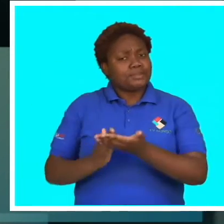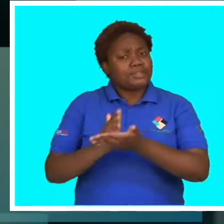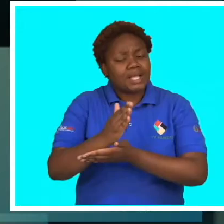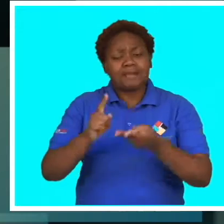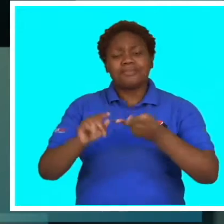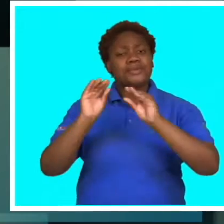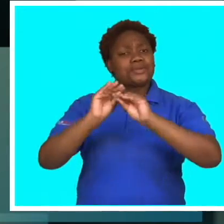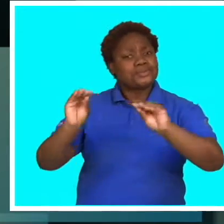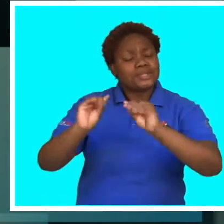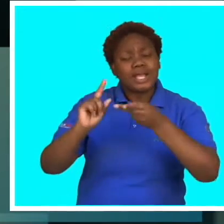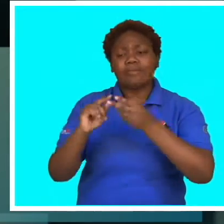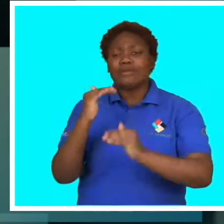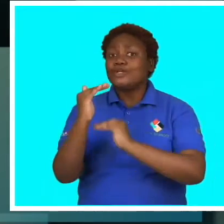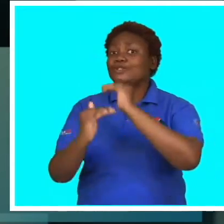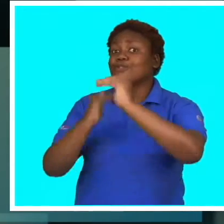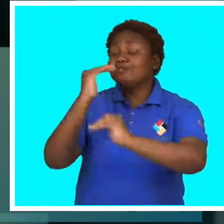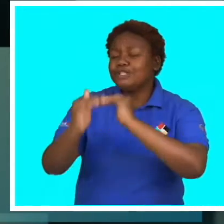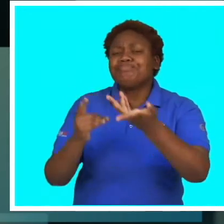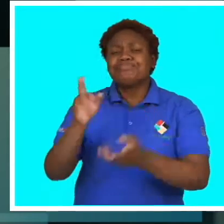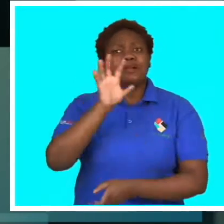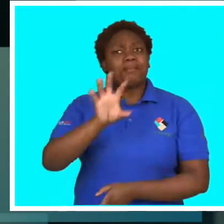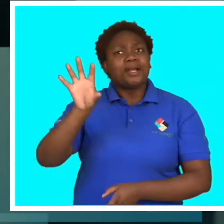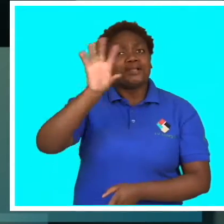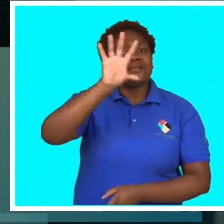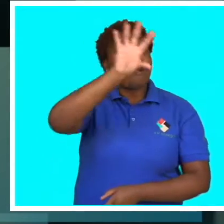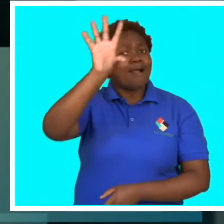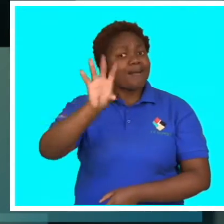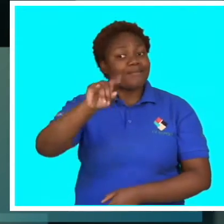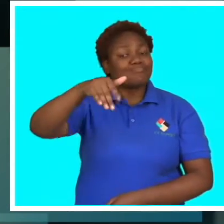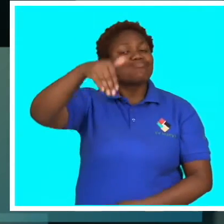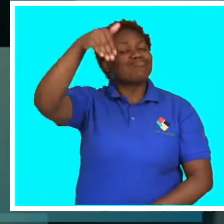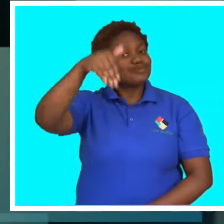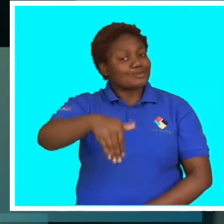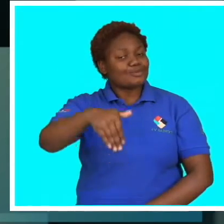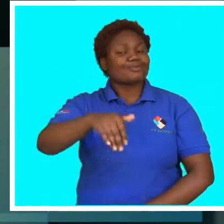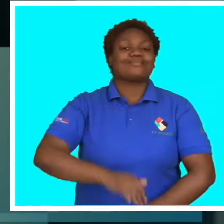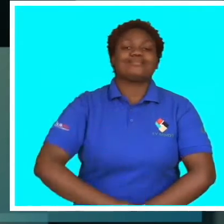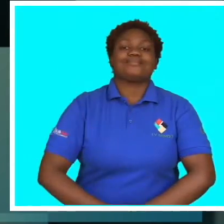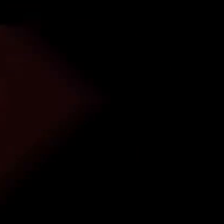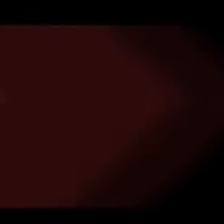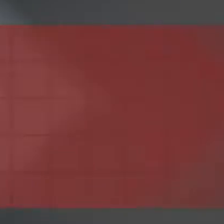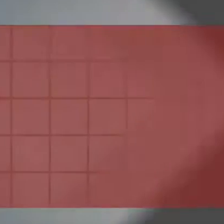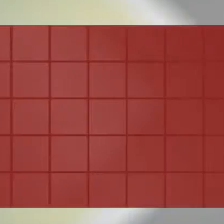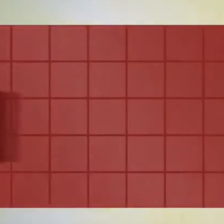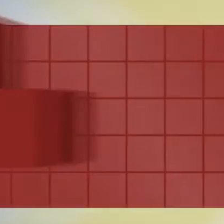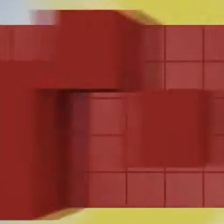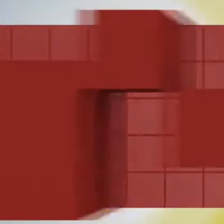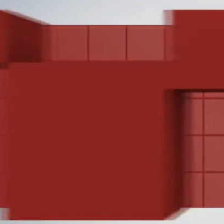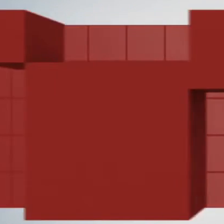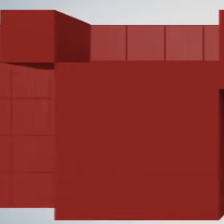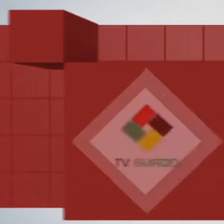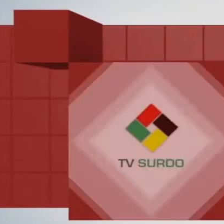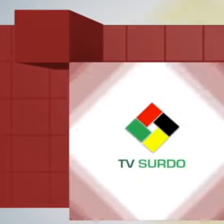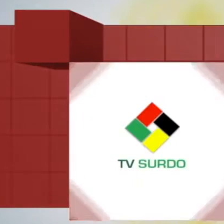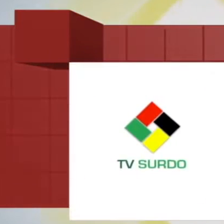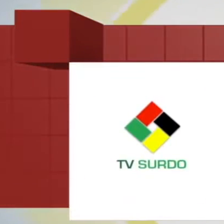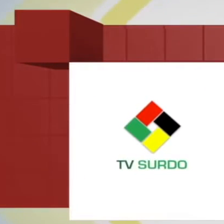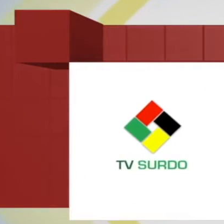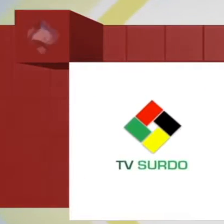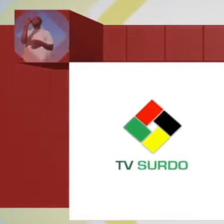prol dos direitos humanos, desenvolvimento econômico e educação nos países da África Austral. Legenda